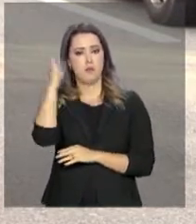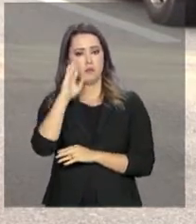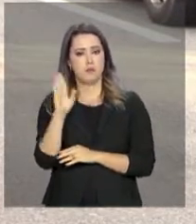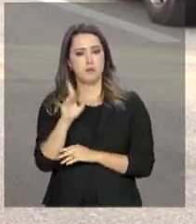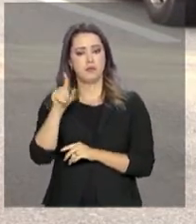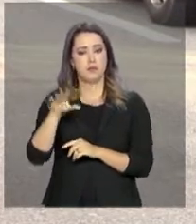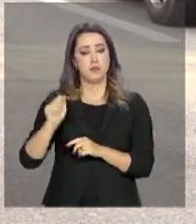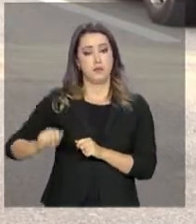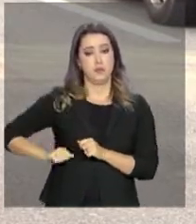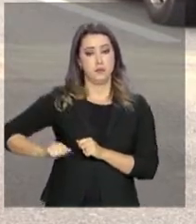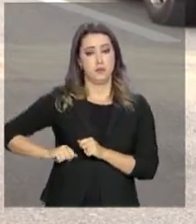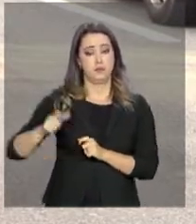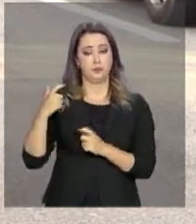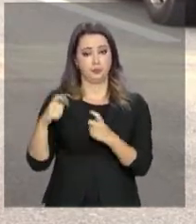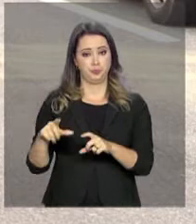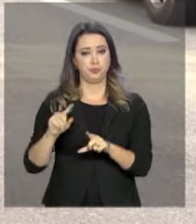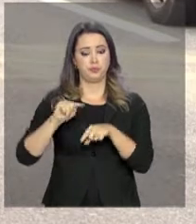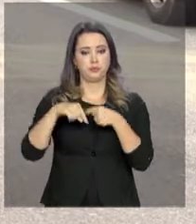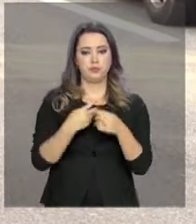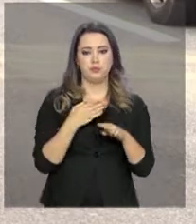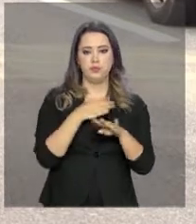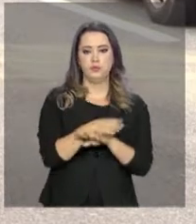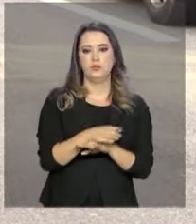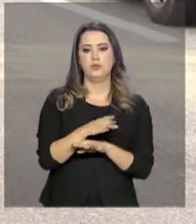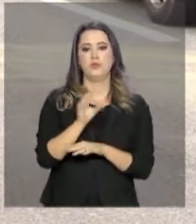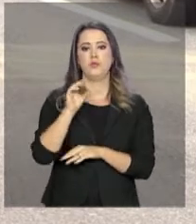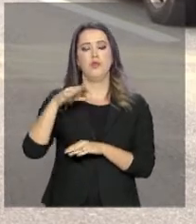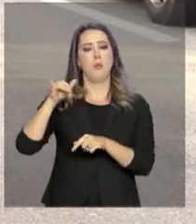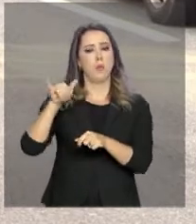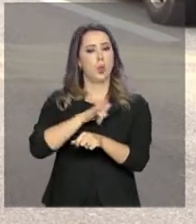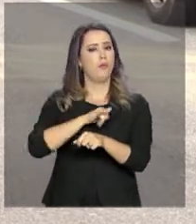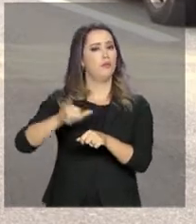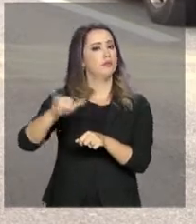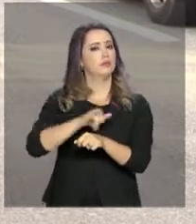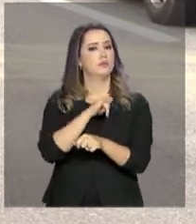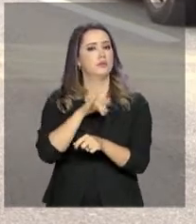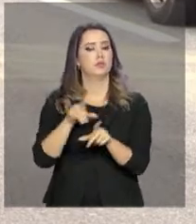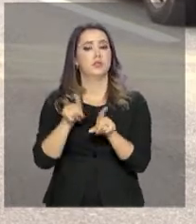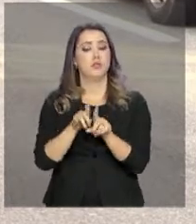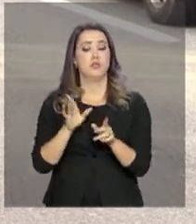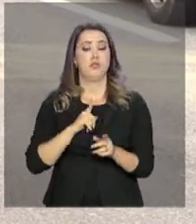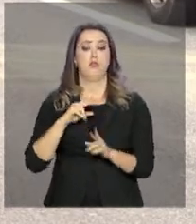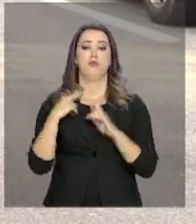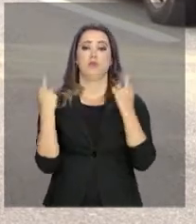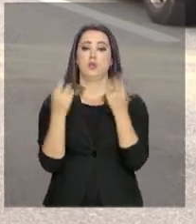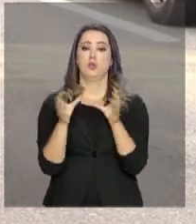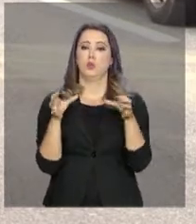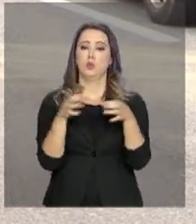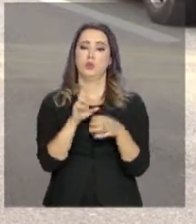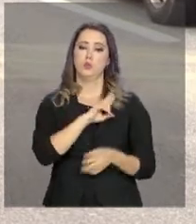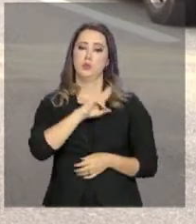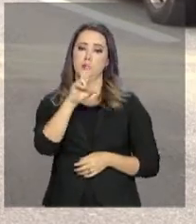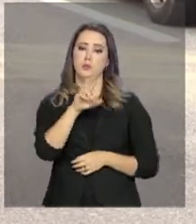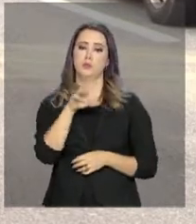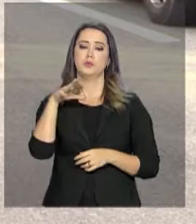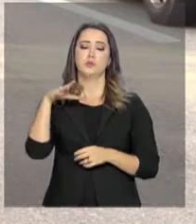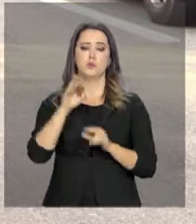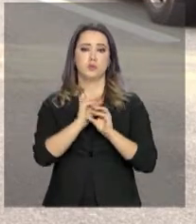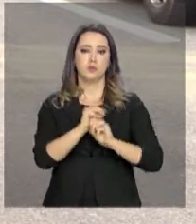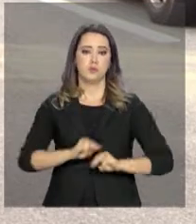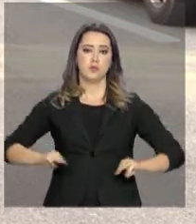da cidade a etapa seguinte é nova york onde haverá reuniões com representantes das nações unidas para direitos humanos